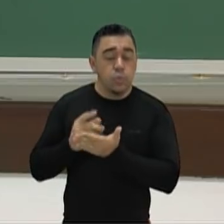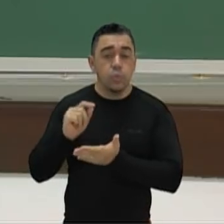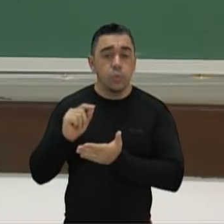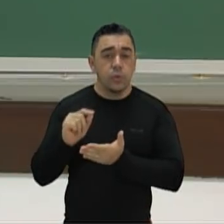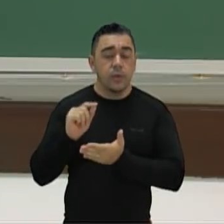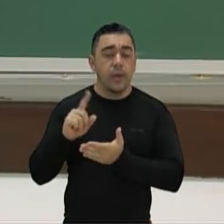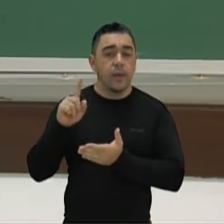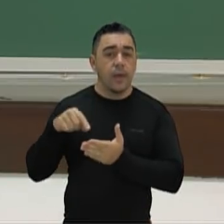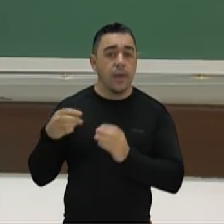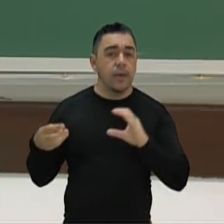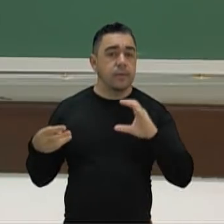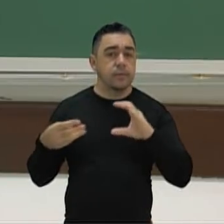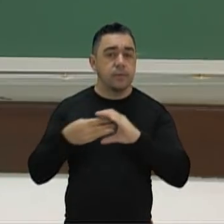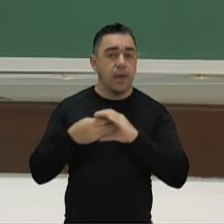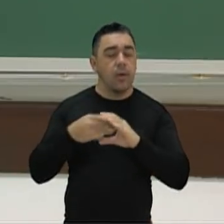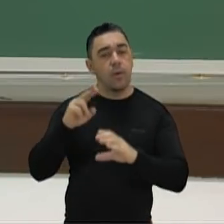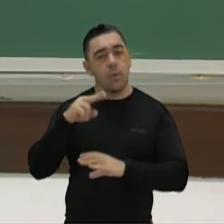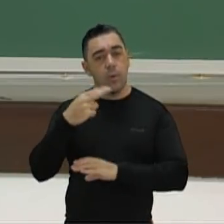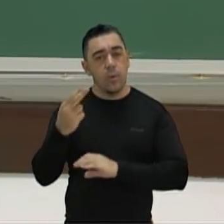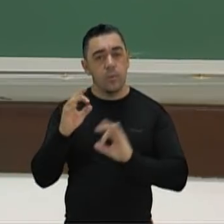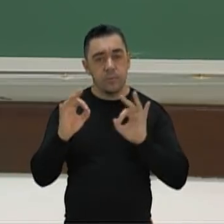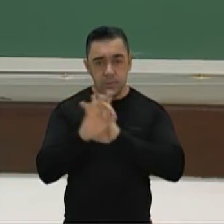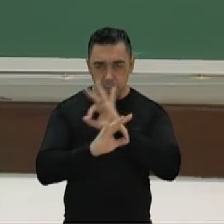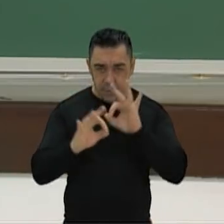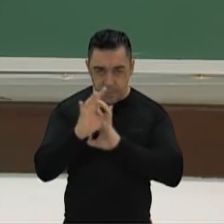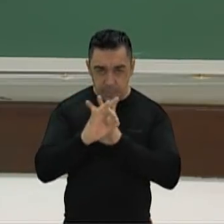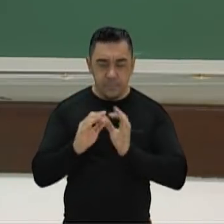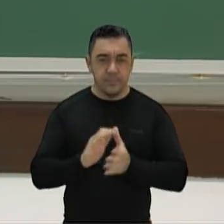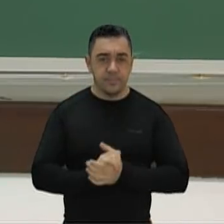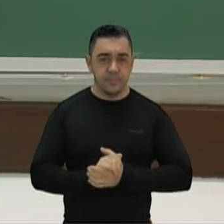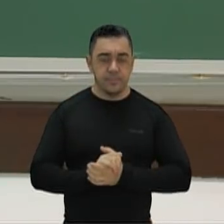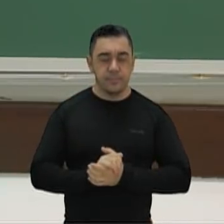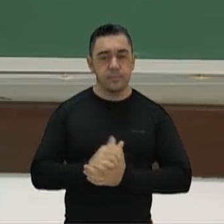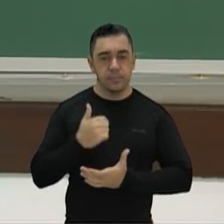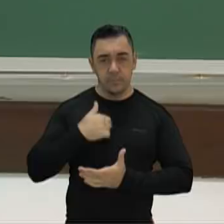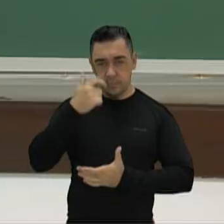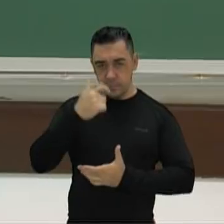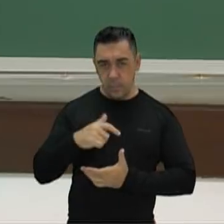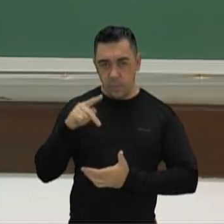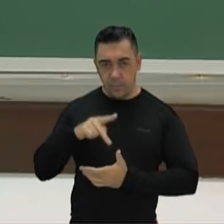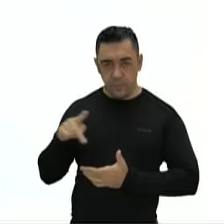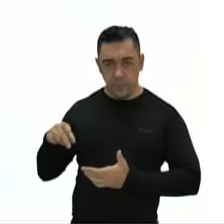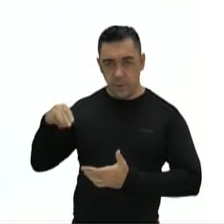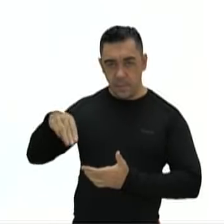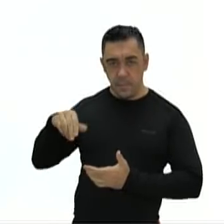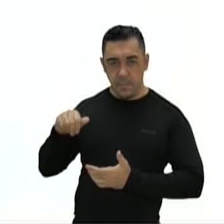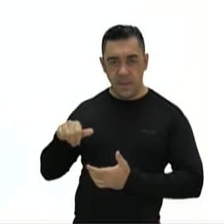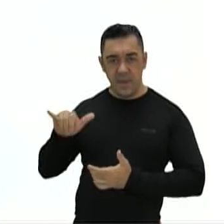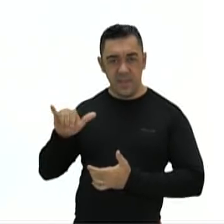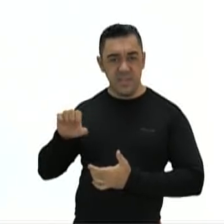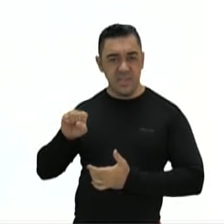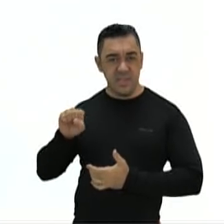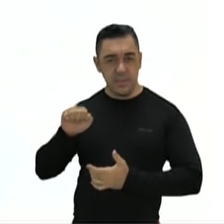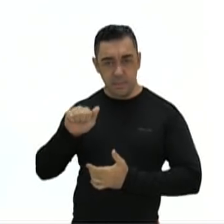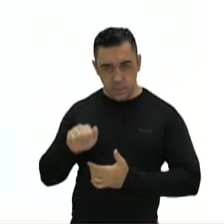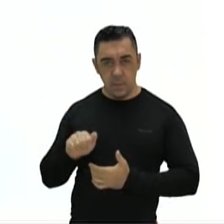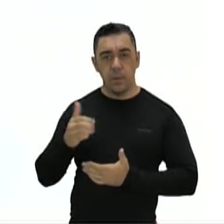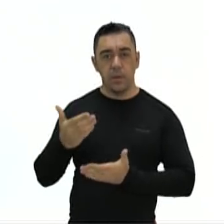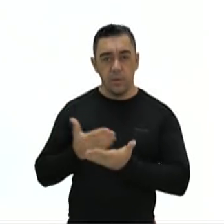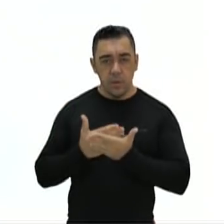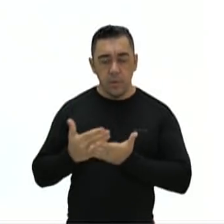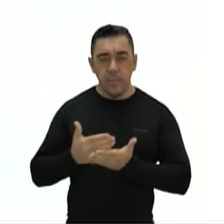células. Então, lembrando lá que é a professora Maísa que está falando. E hoje a gente inicia o nosso